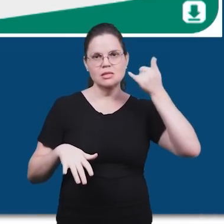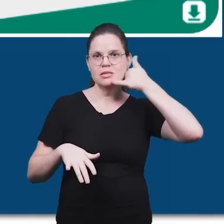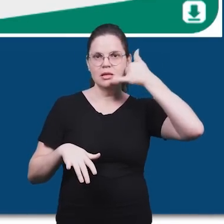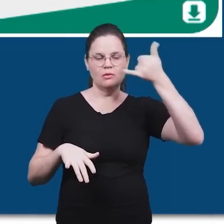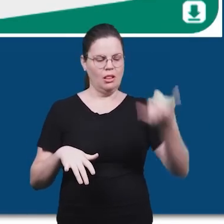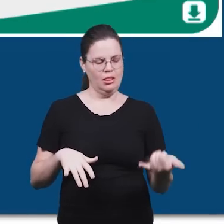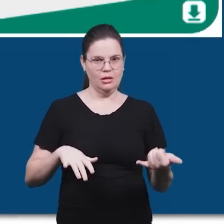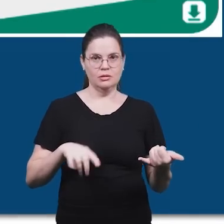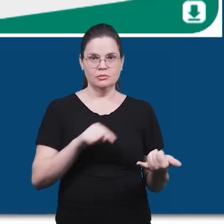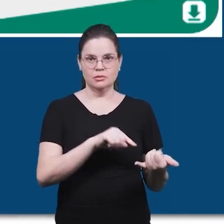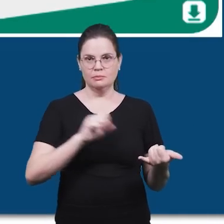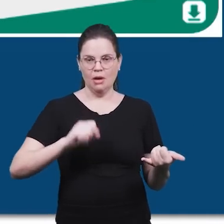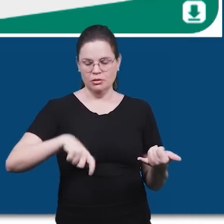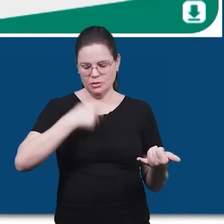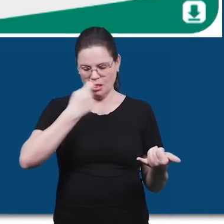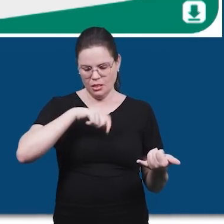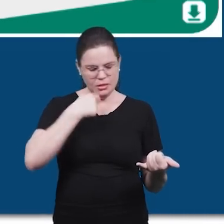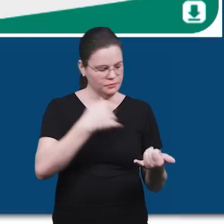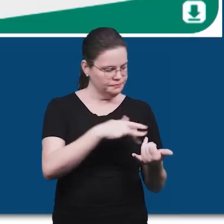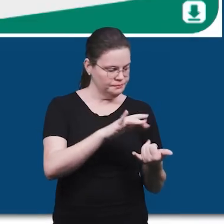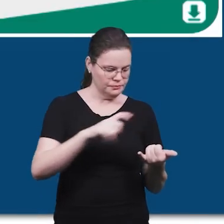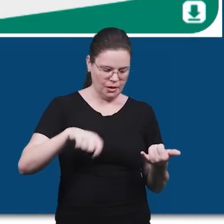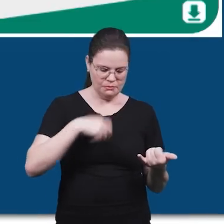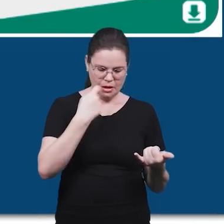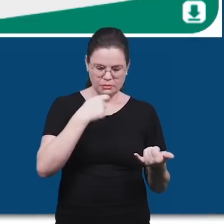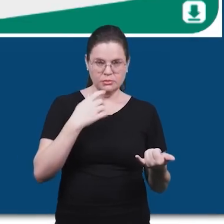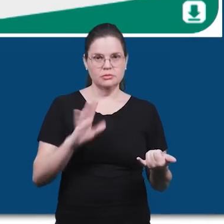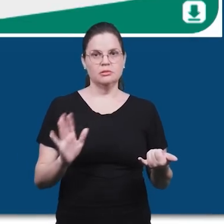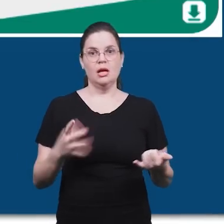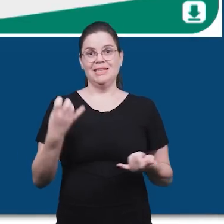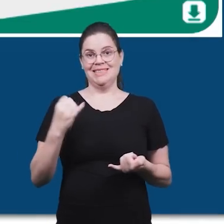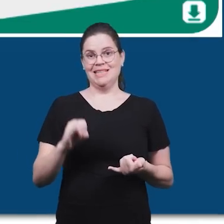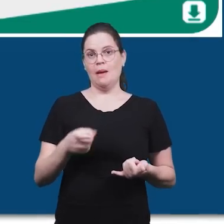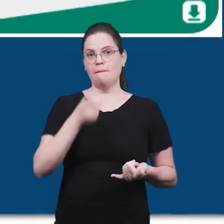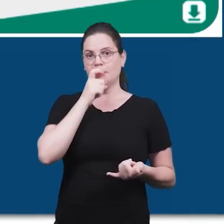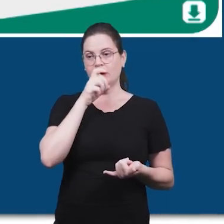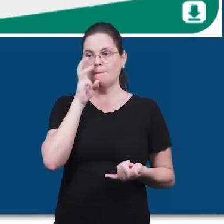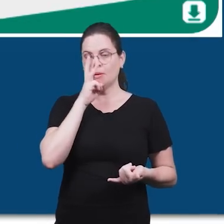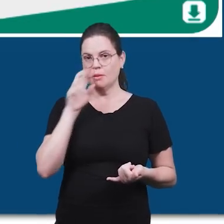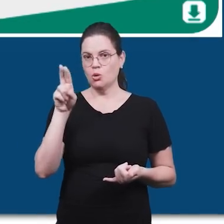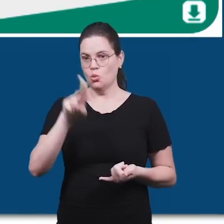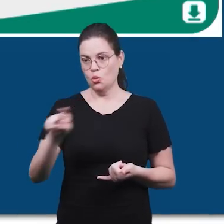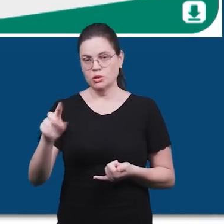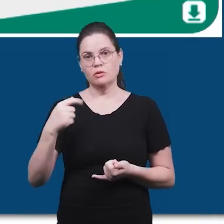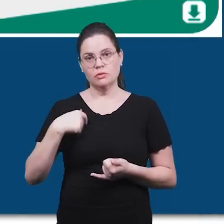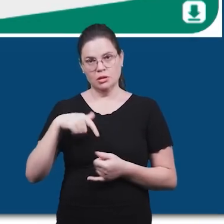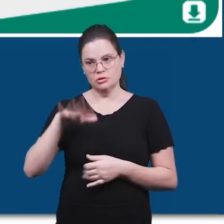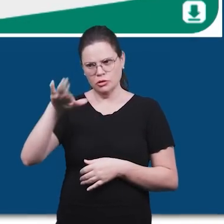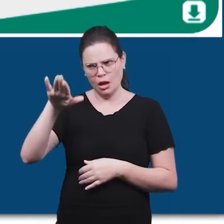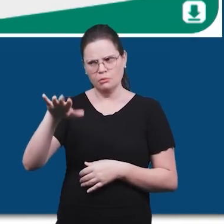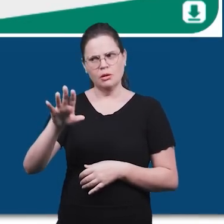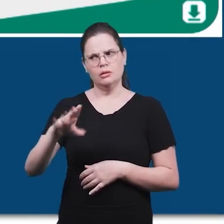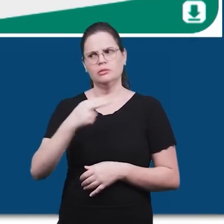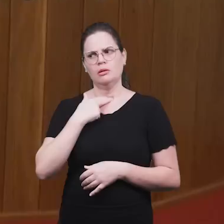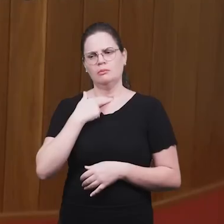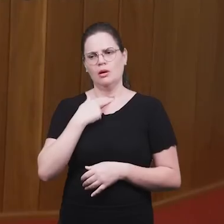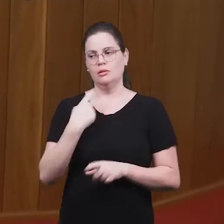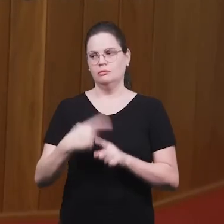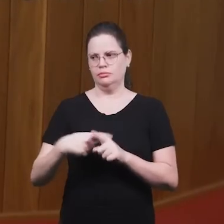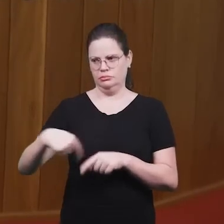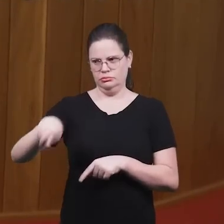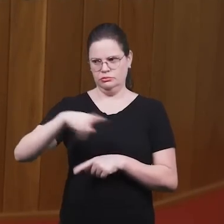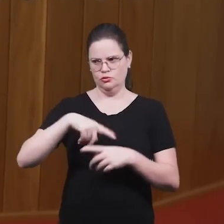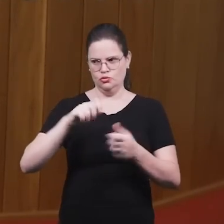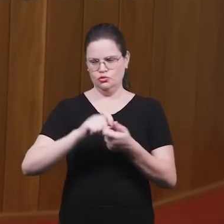Se o papai e a mamãe não estão trabalhando e tá ali com o celular, vocês vão lembrar eles, tá bom? Porque na hora de fazer